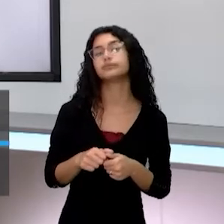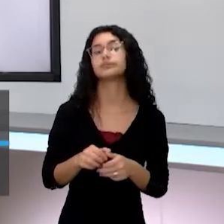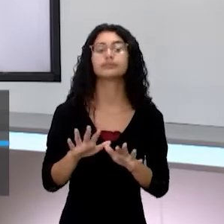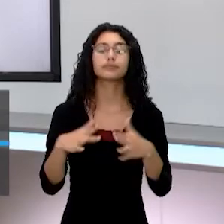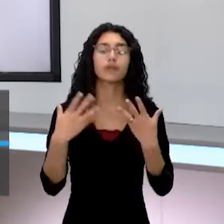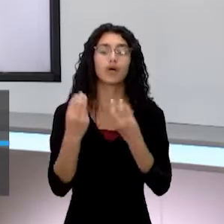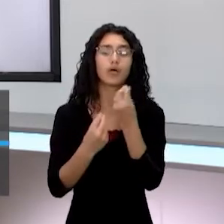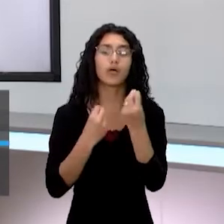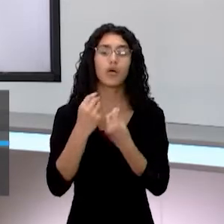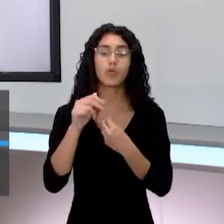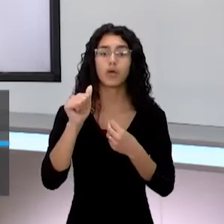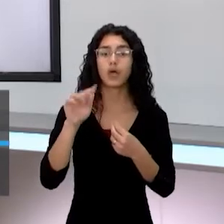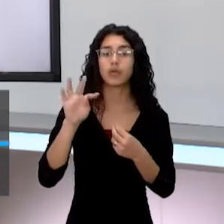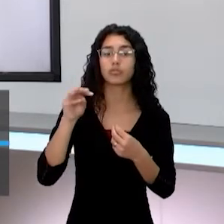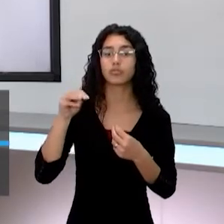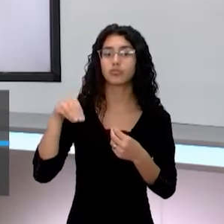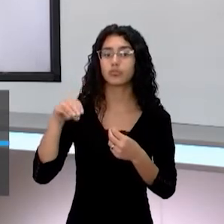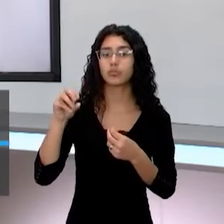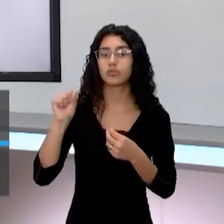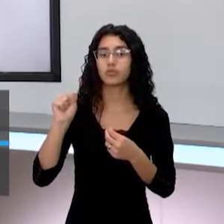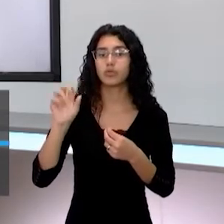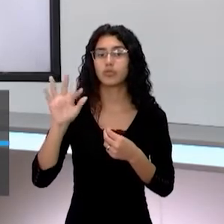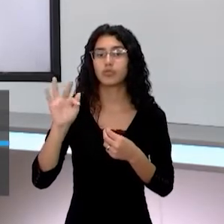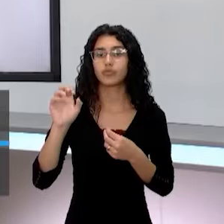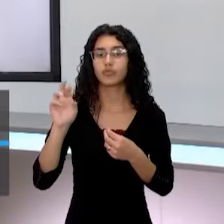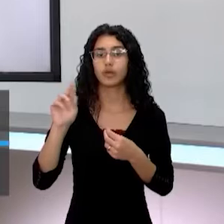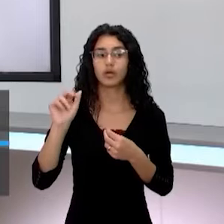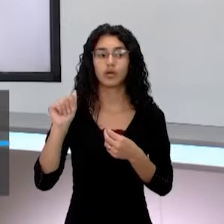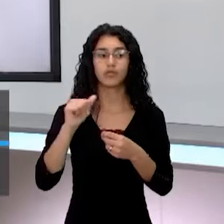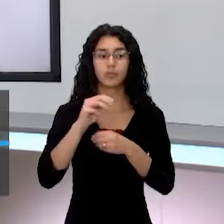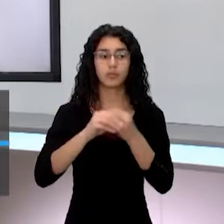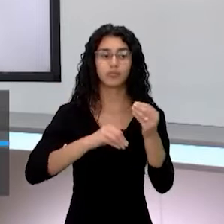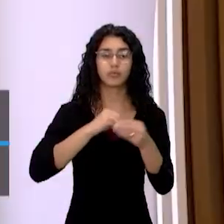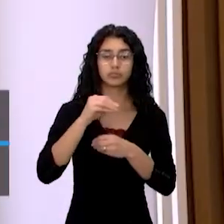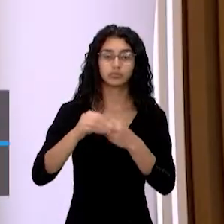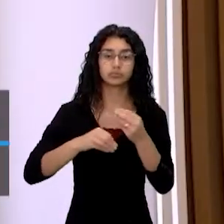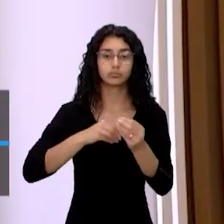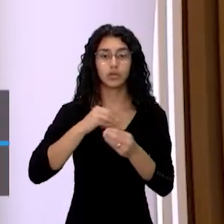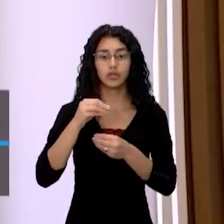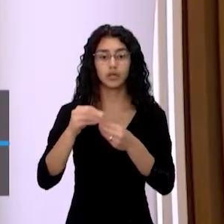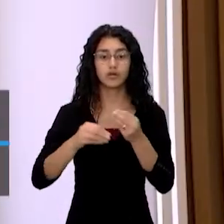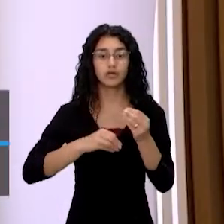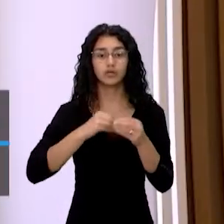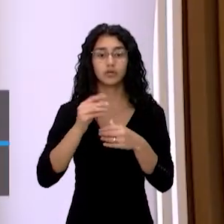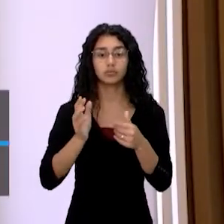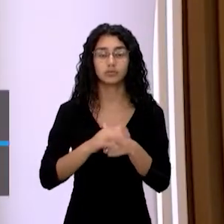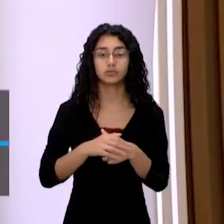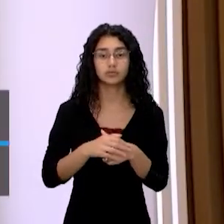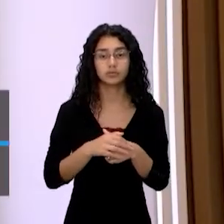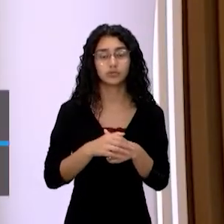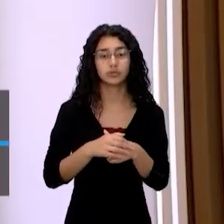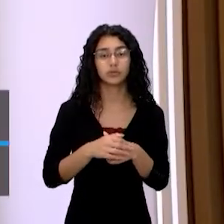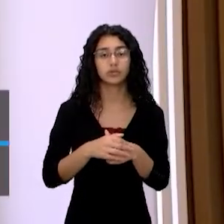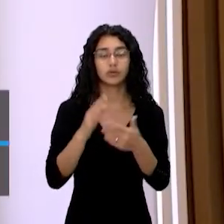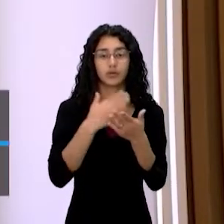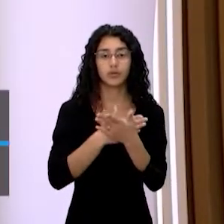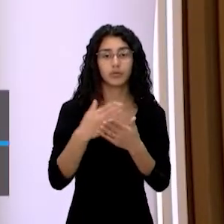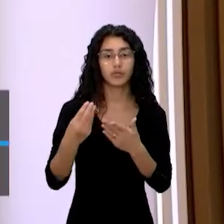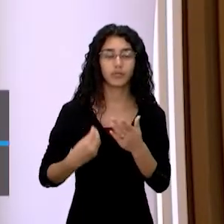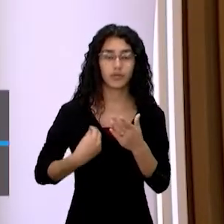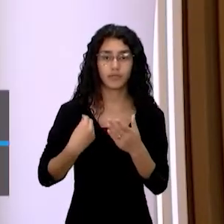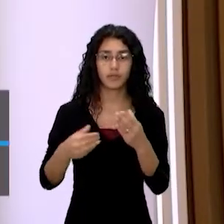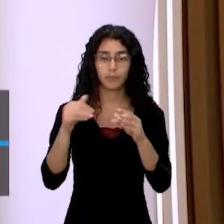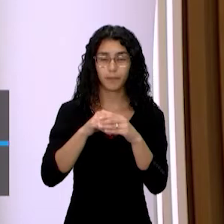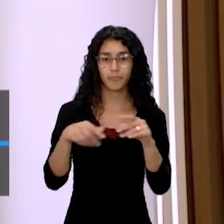como que a atmosfera ela foi se moldando com o tempo, né? Exatamente, né? E até mesmo quando a gente fala da origem da vida, aí entra